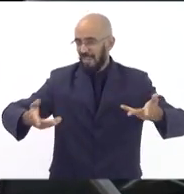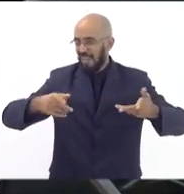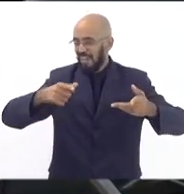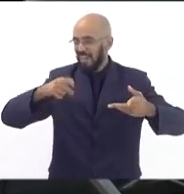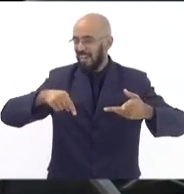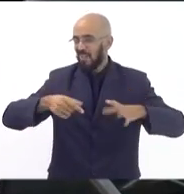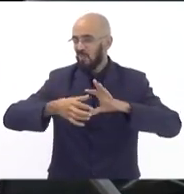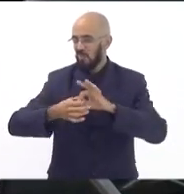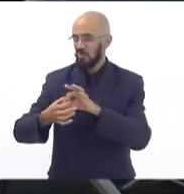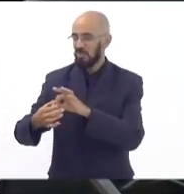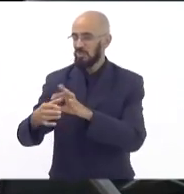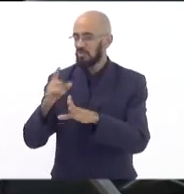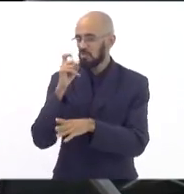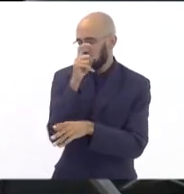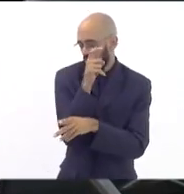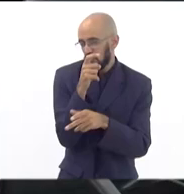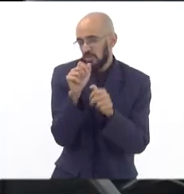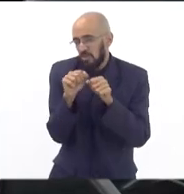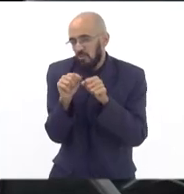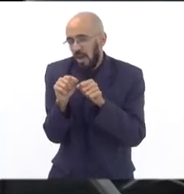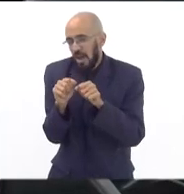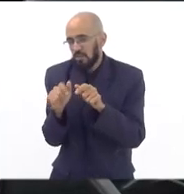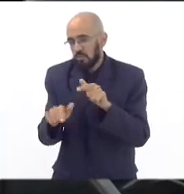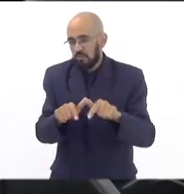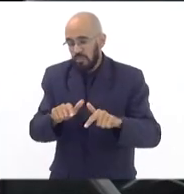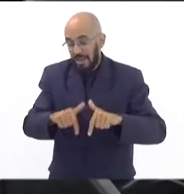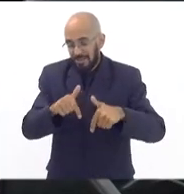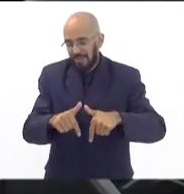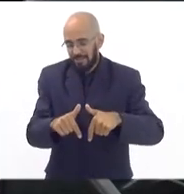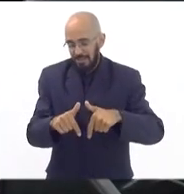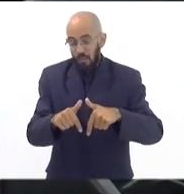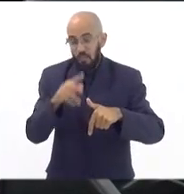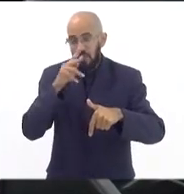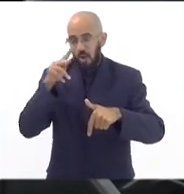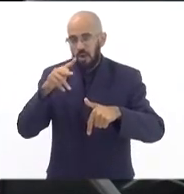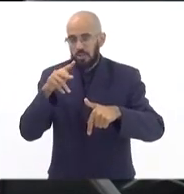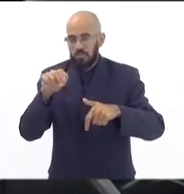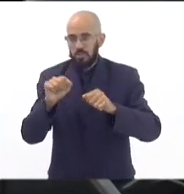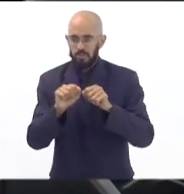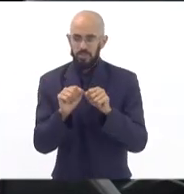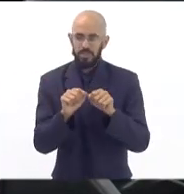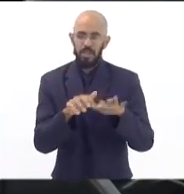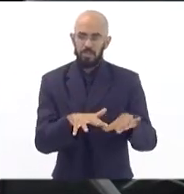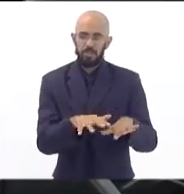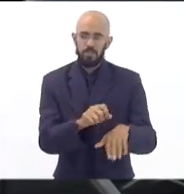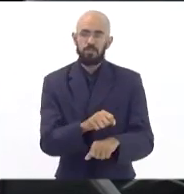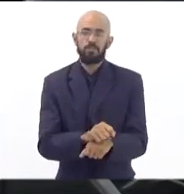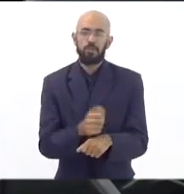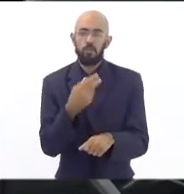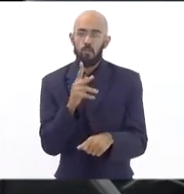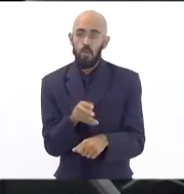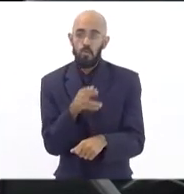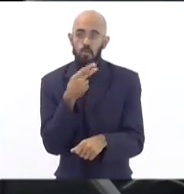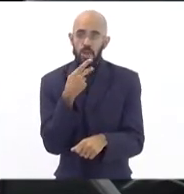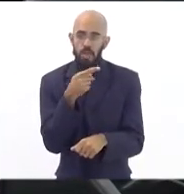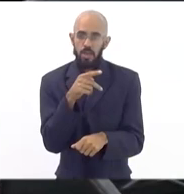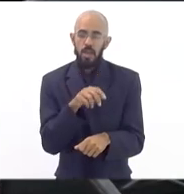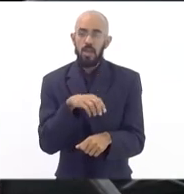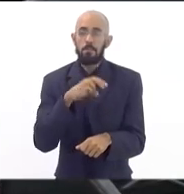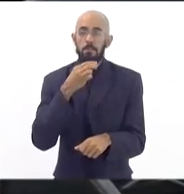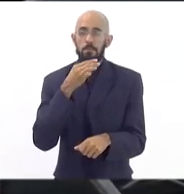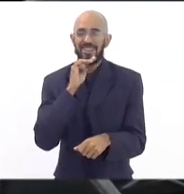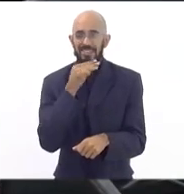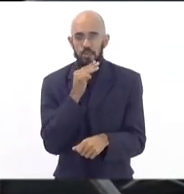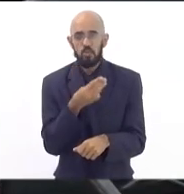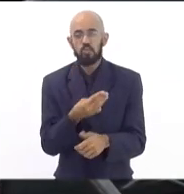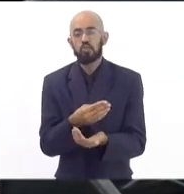difícil são feitas Mega operações vai ocorrer esse tipo de intervenção Como eu disse na minha fala não comigo que foi em Manguinhos